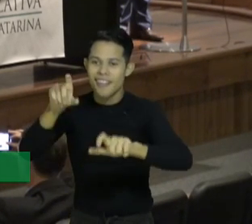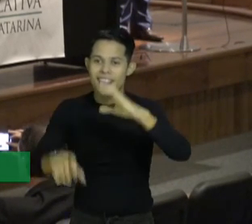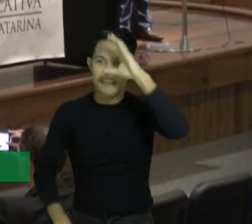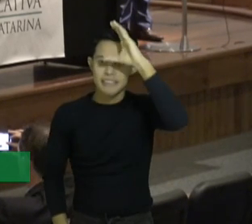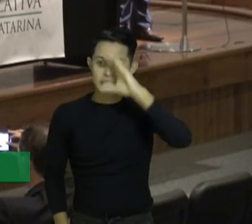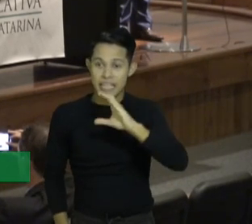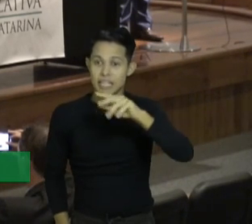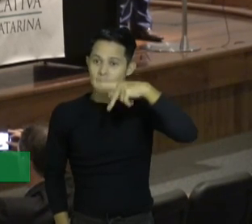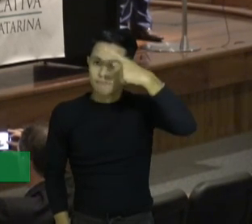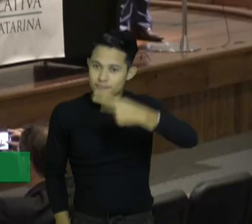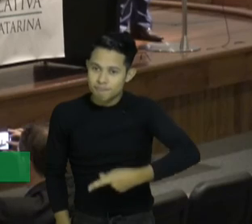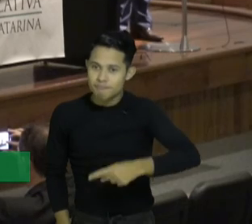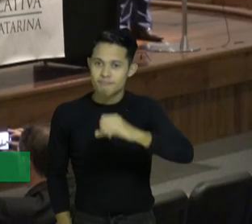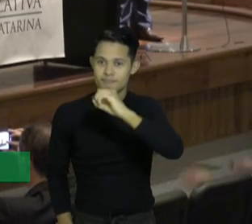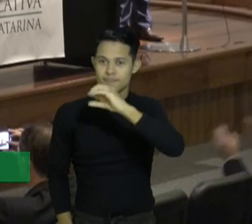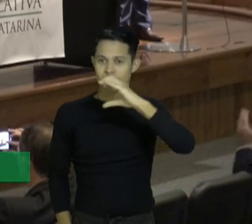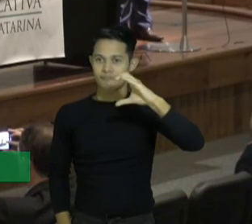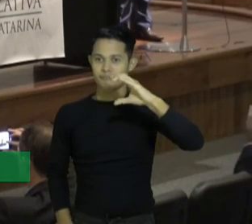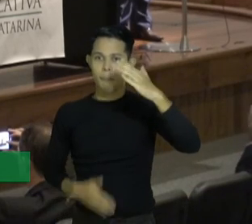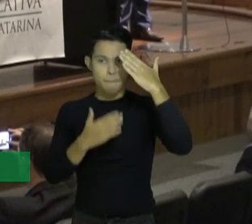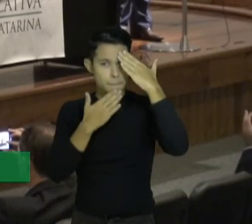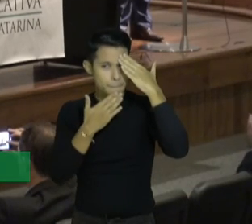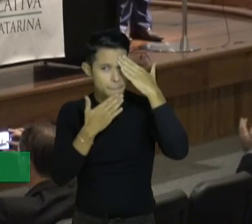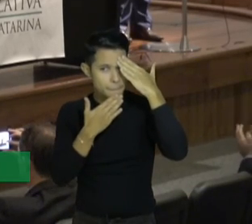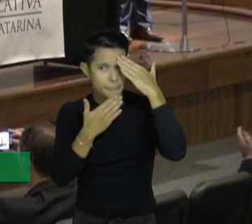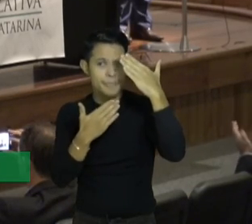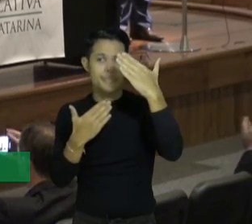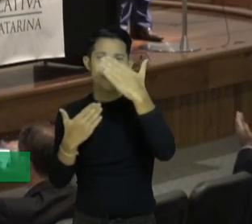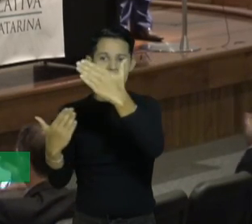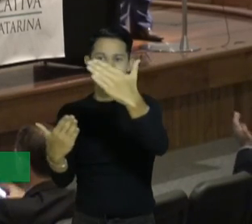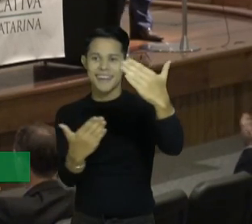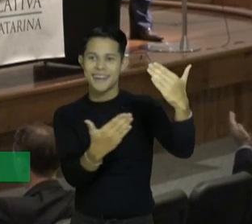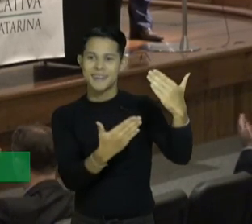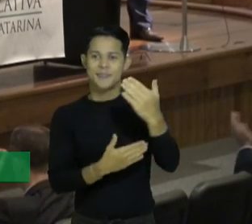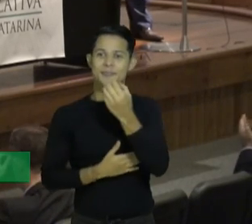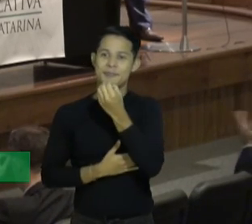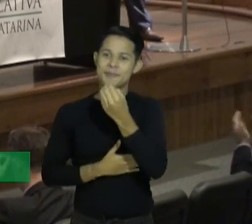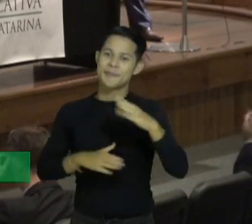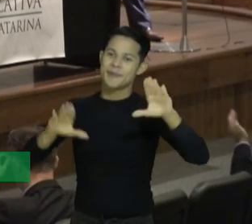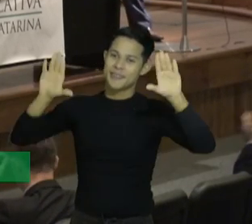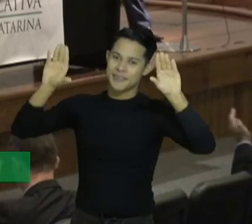cidadão Catarinense Muito obrigado a todos boa noite